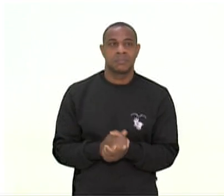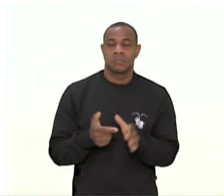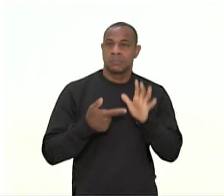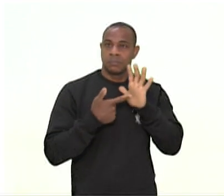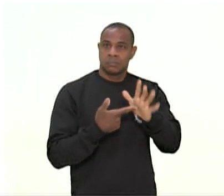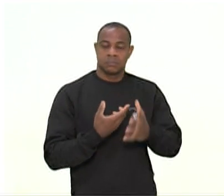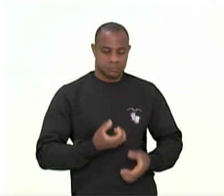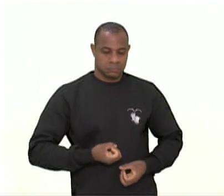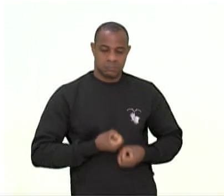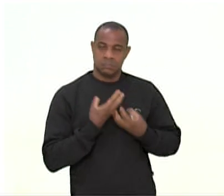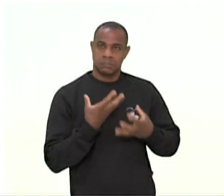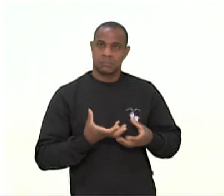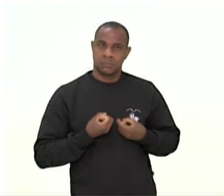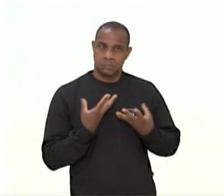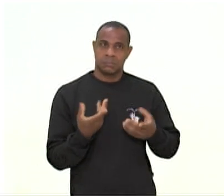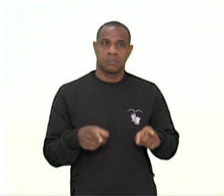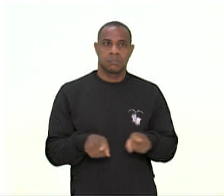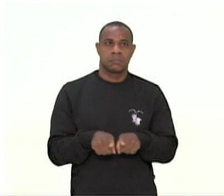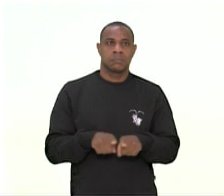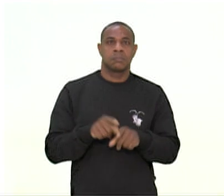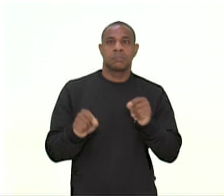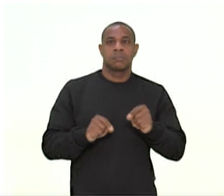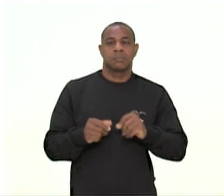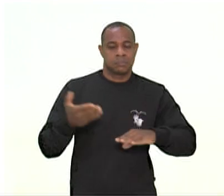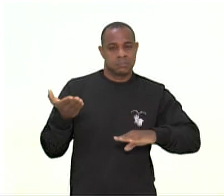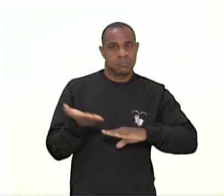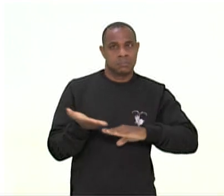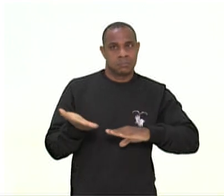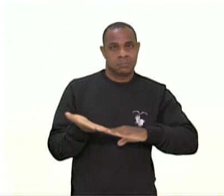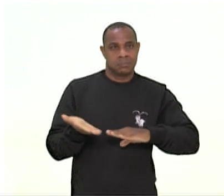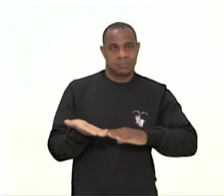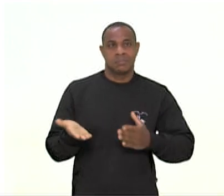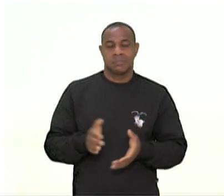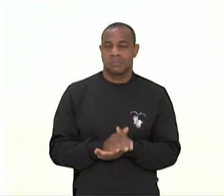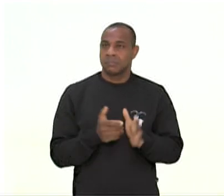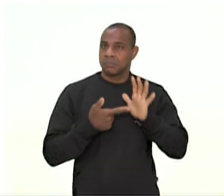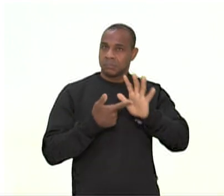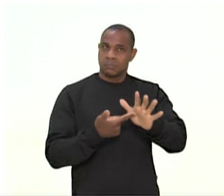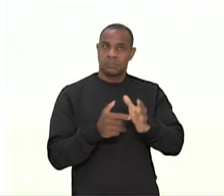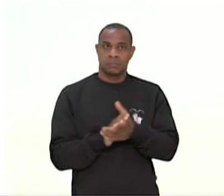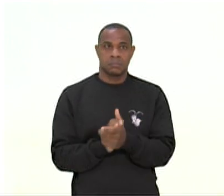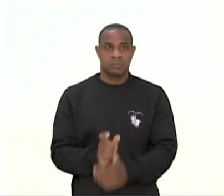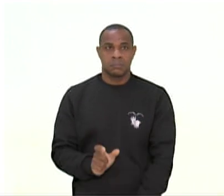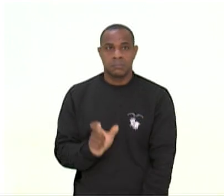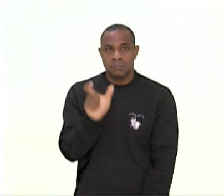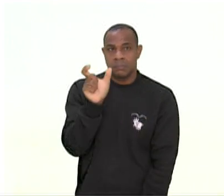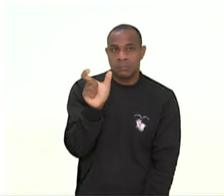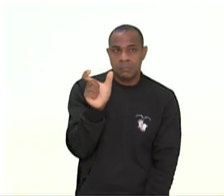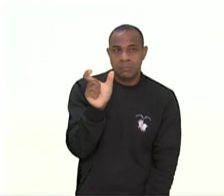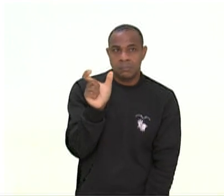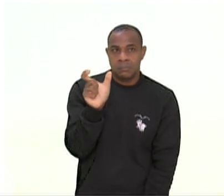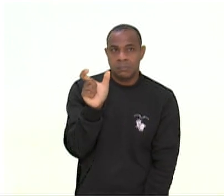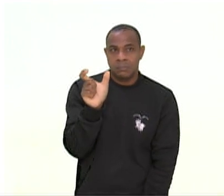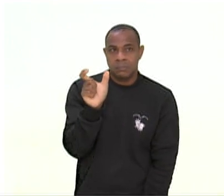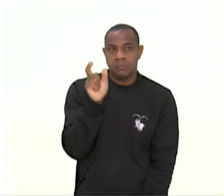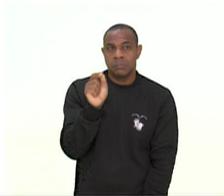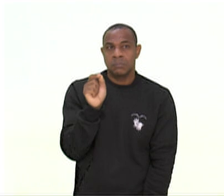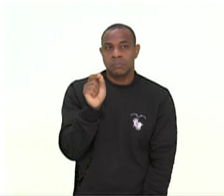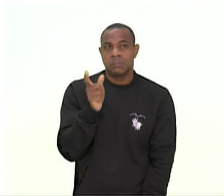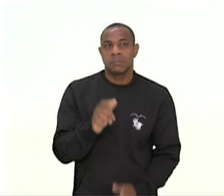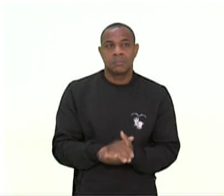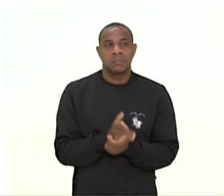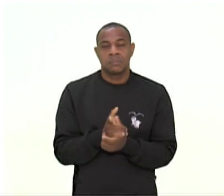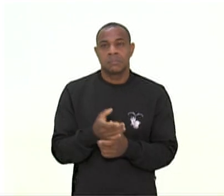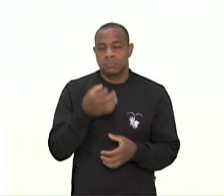as incertezas e dilemas da contemporaneidade. Então, a palavrinha que eu grifei ali para você é contestador. Esse